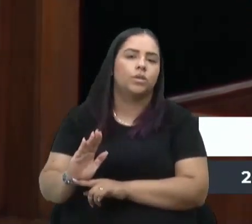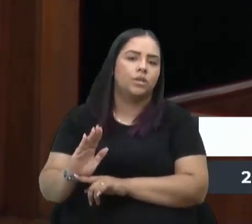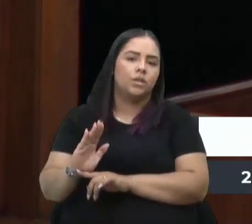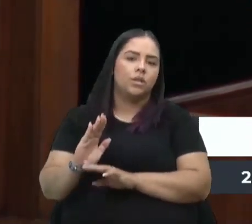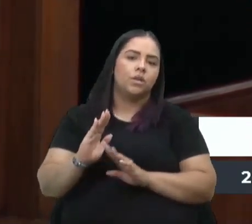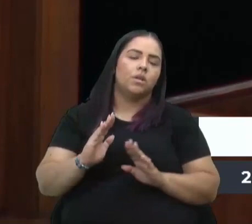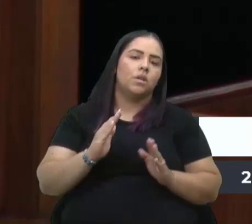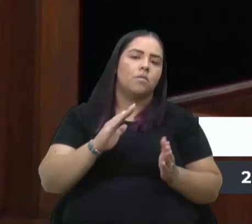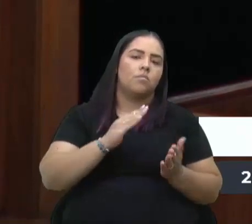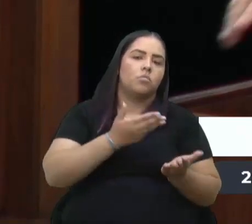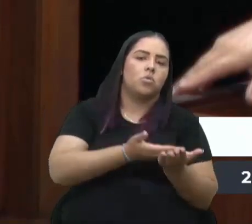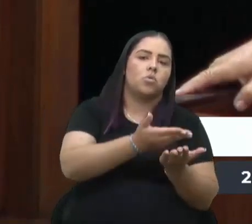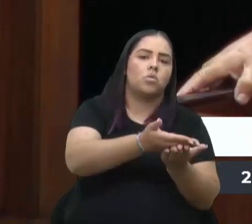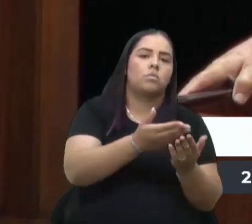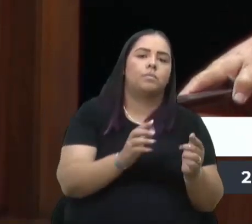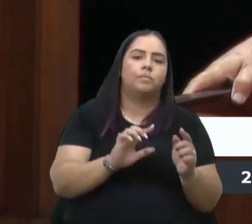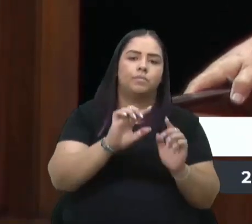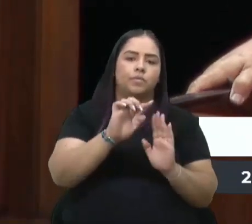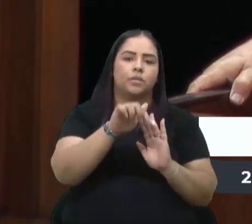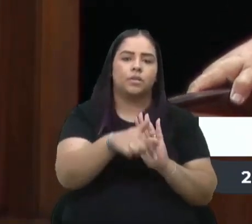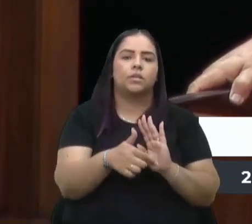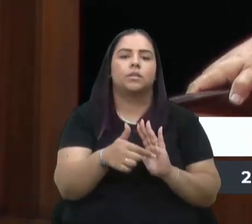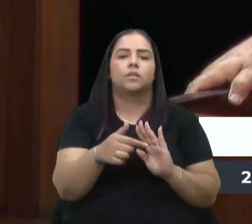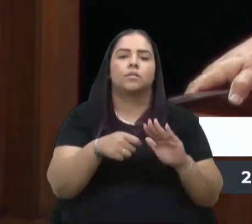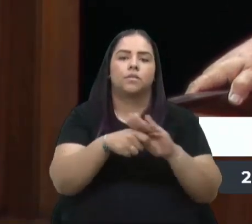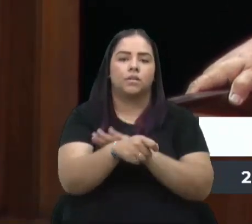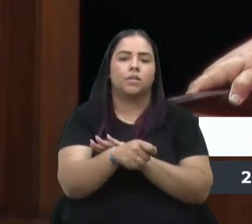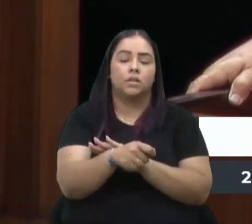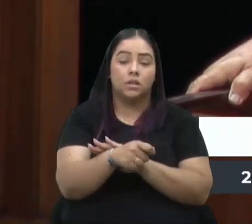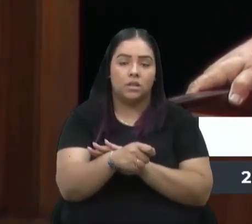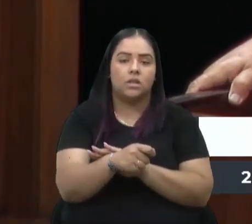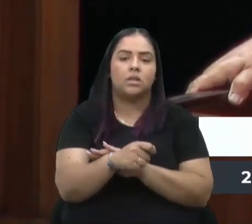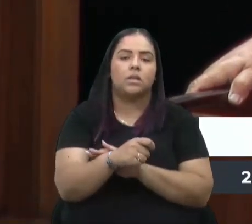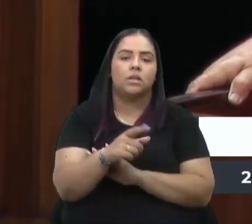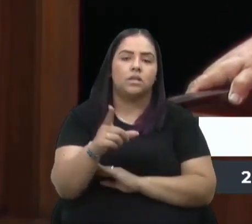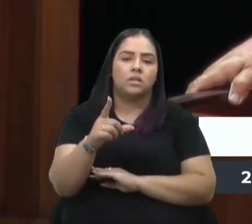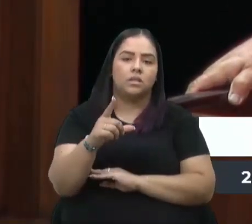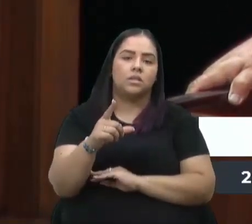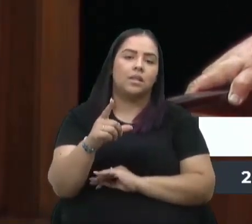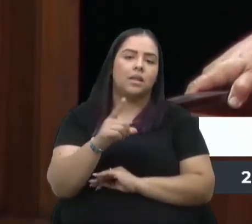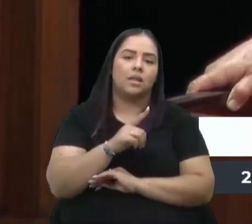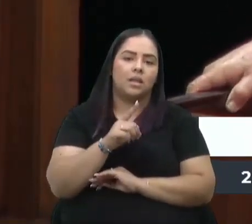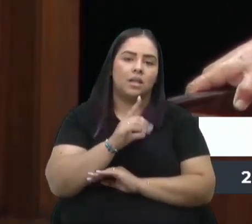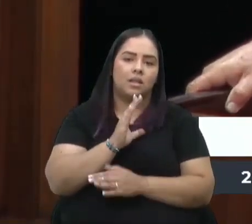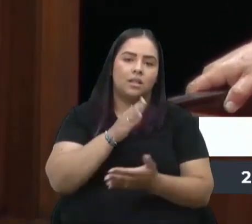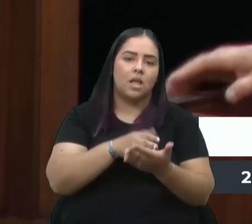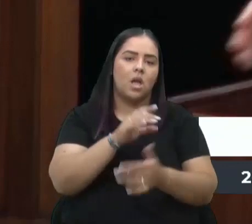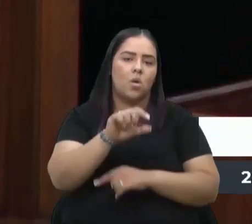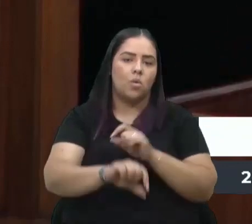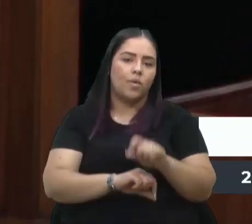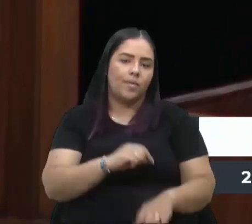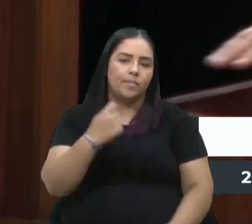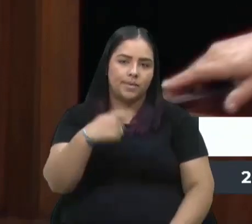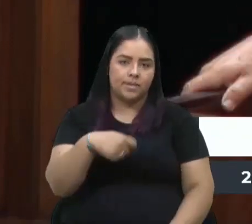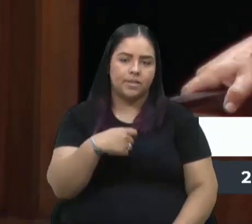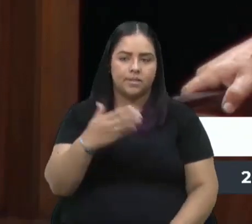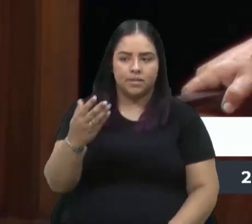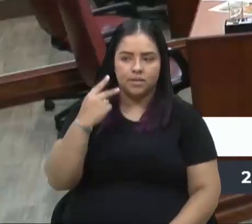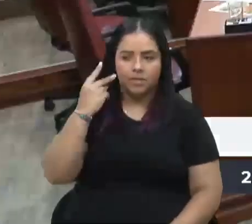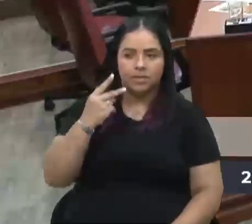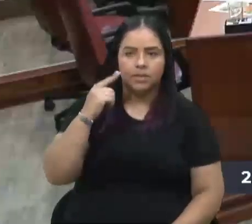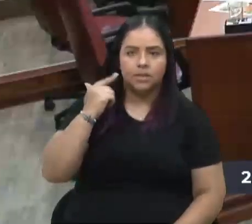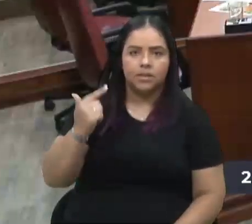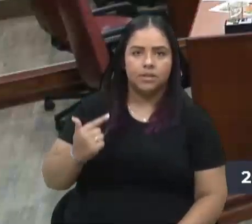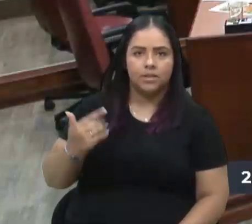protocole, porque ali na frente os investimentos possam ir até ou atender aquilo que é a necessidade. Vereadora Gladys.